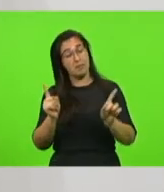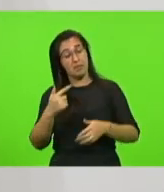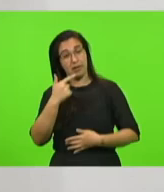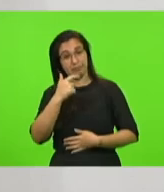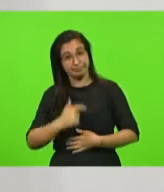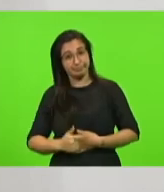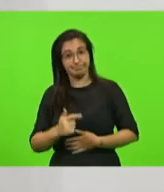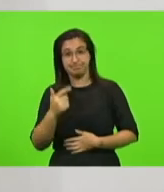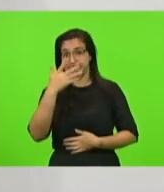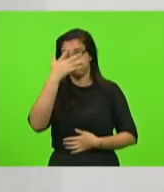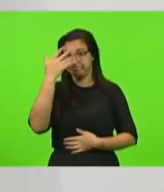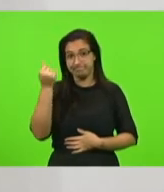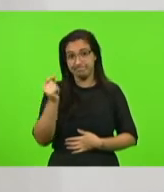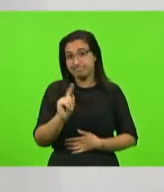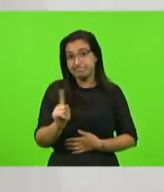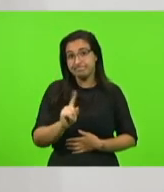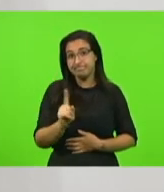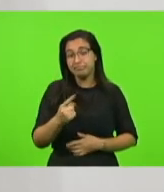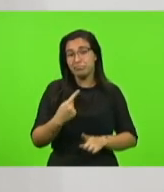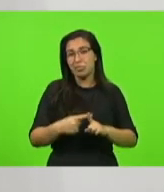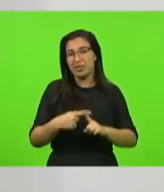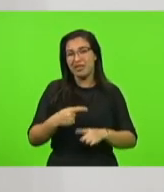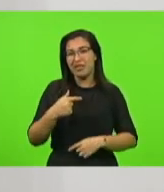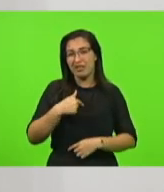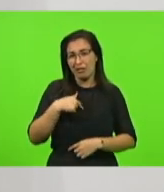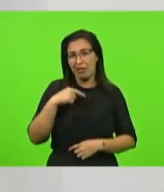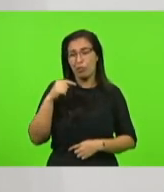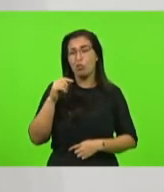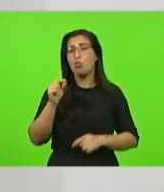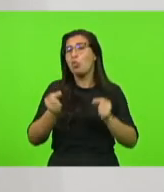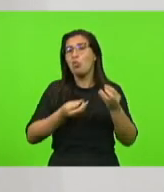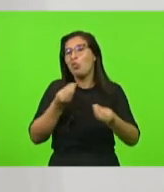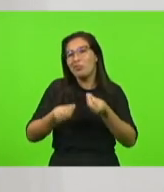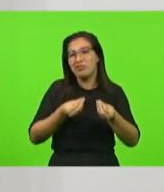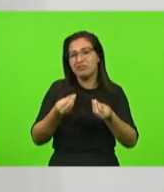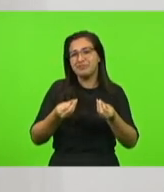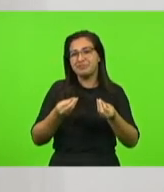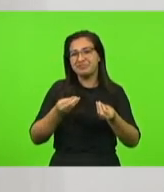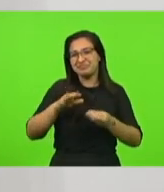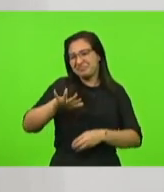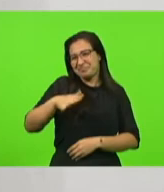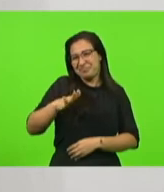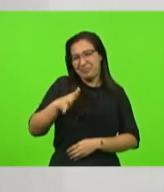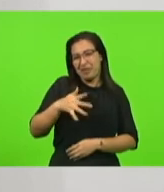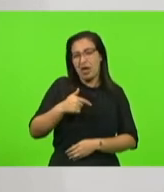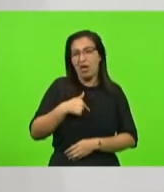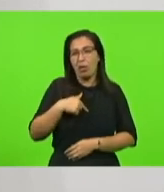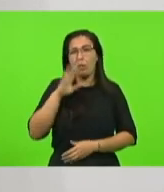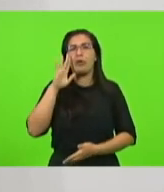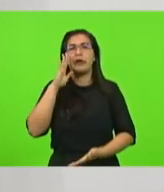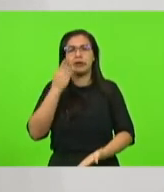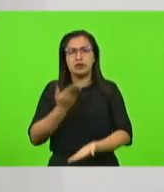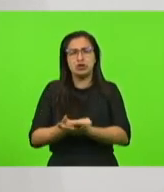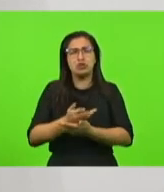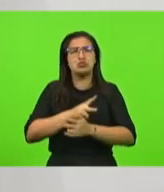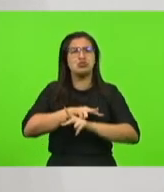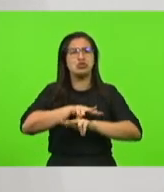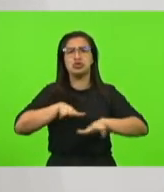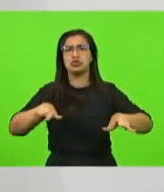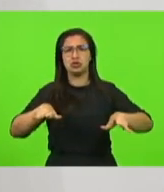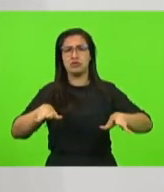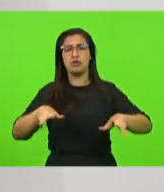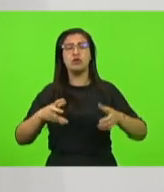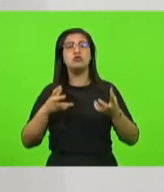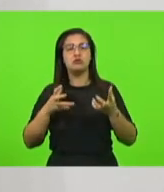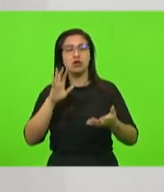porque eu sou meio ingênuo mesmo, eu sou meio idealista, e Eu quero acreditar.